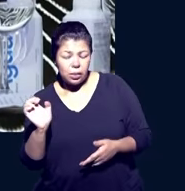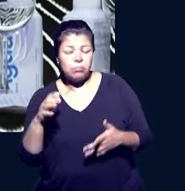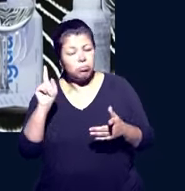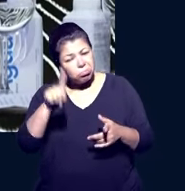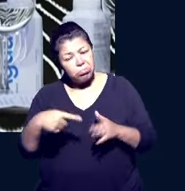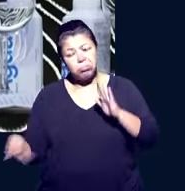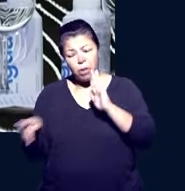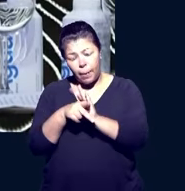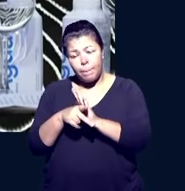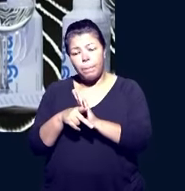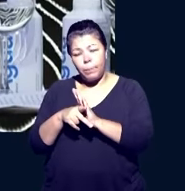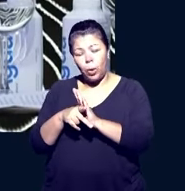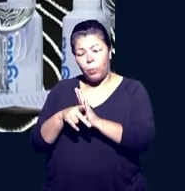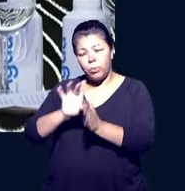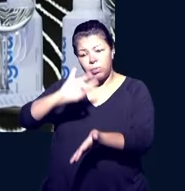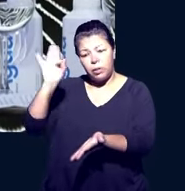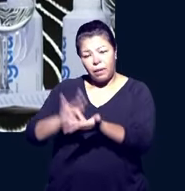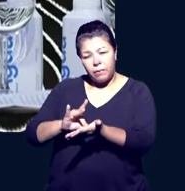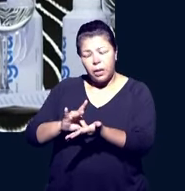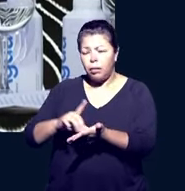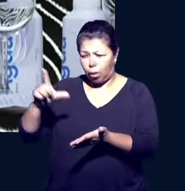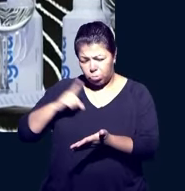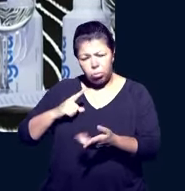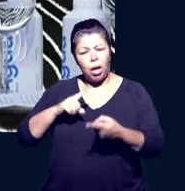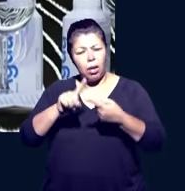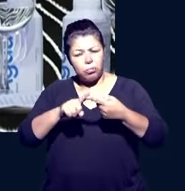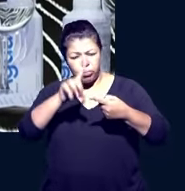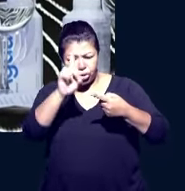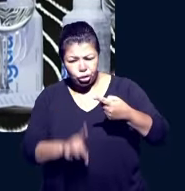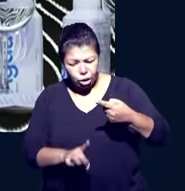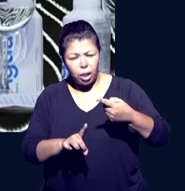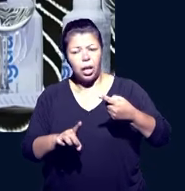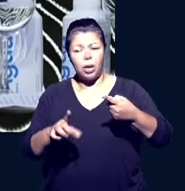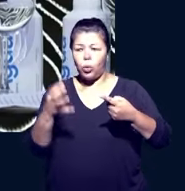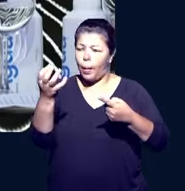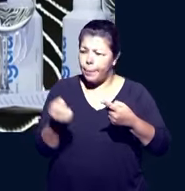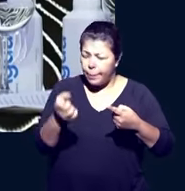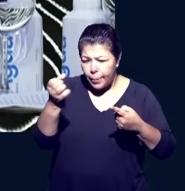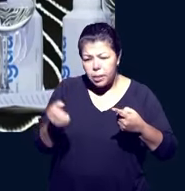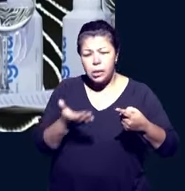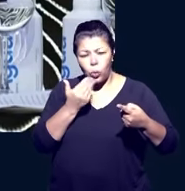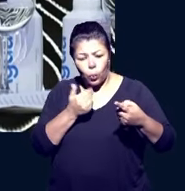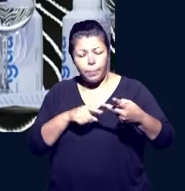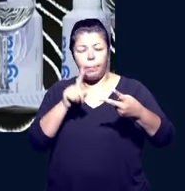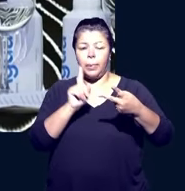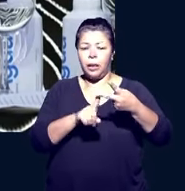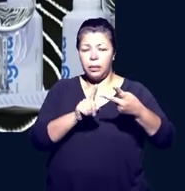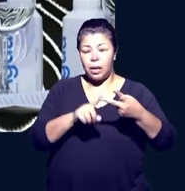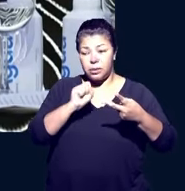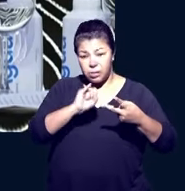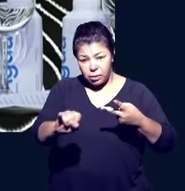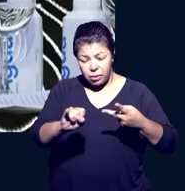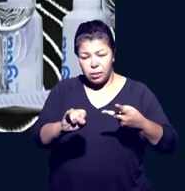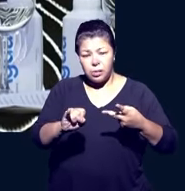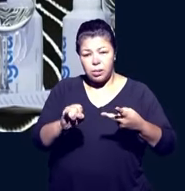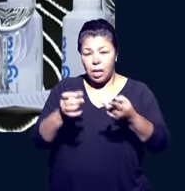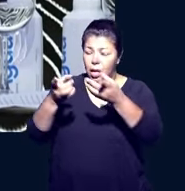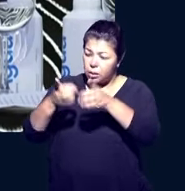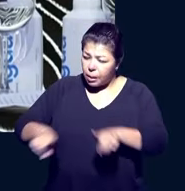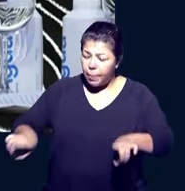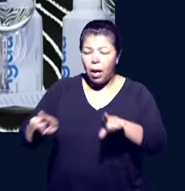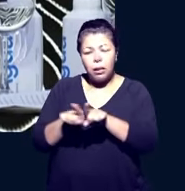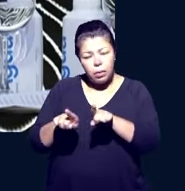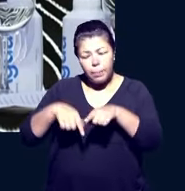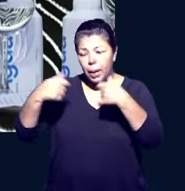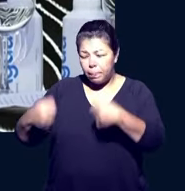sucessão tem direito a pensão alimentícia tem quando vender um imóvel tem que os dois assinarem juntos quando um tira licença sendo servidor